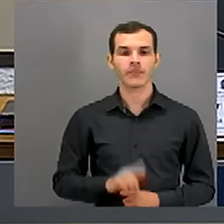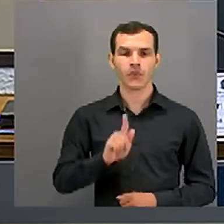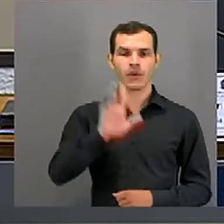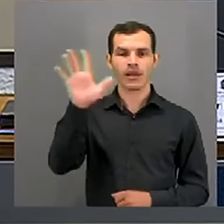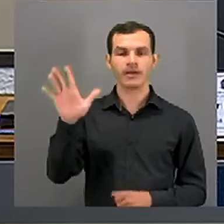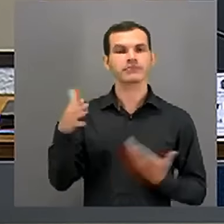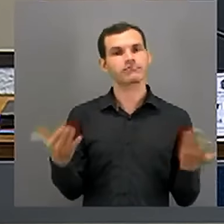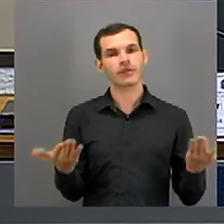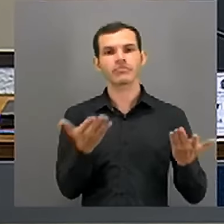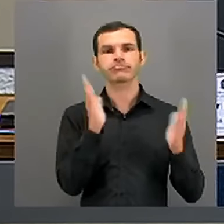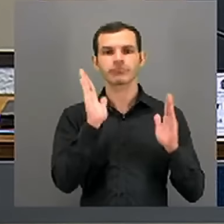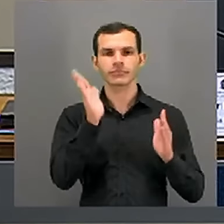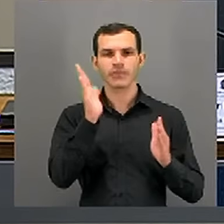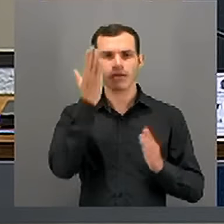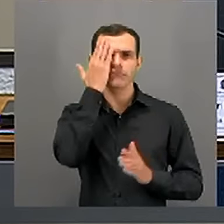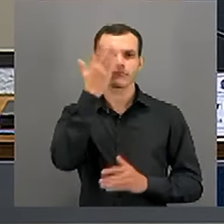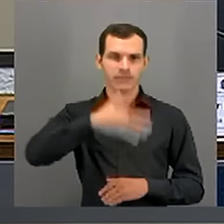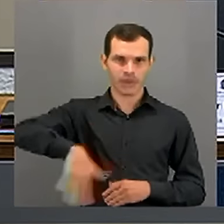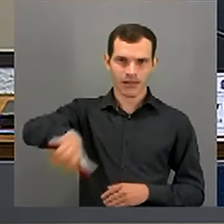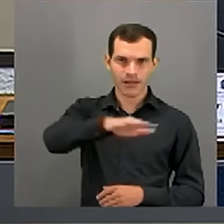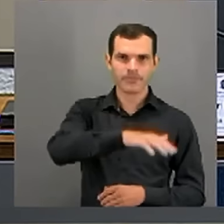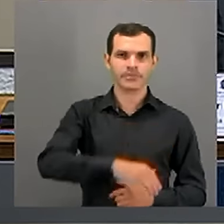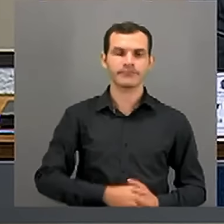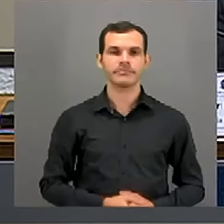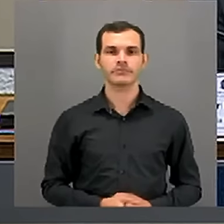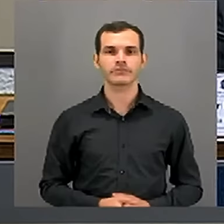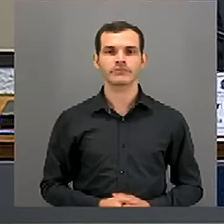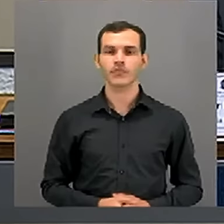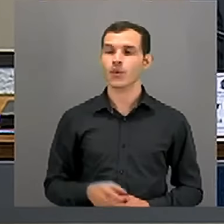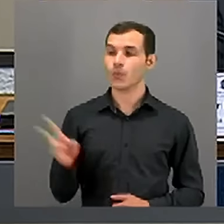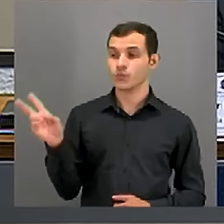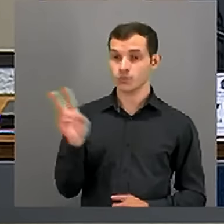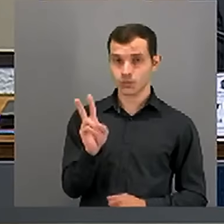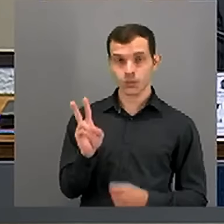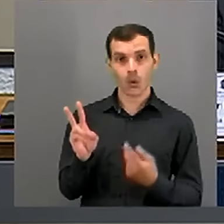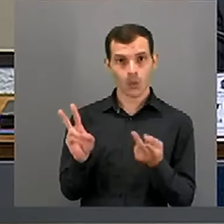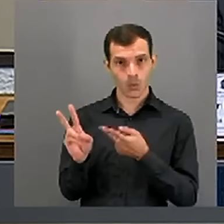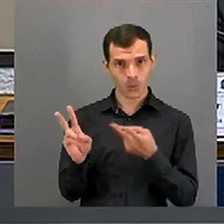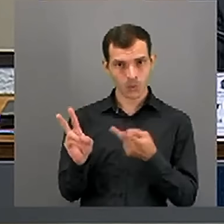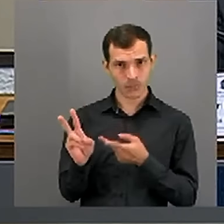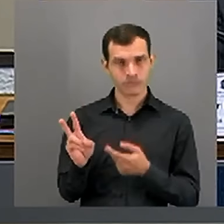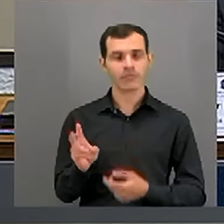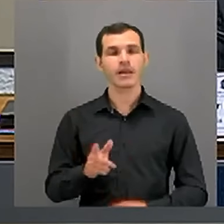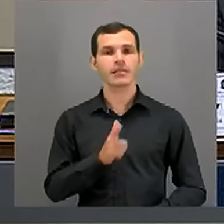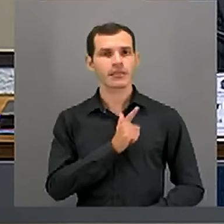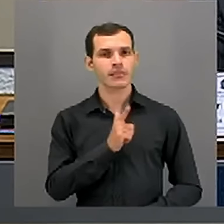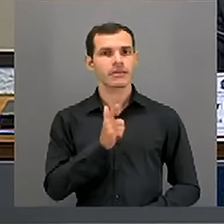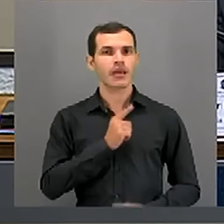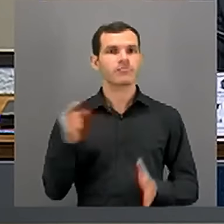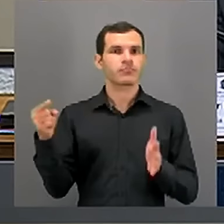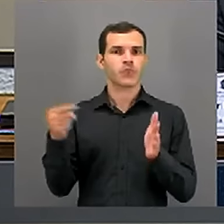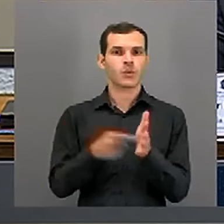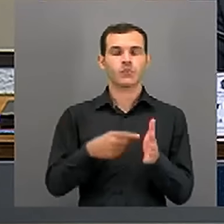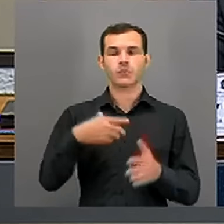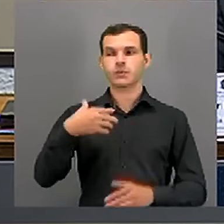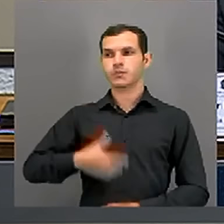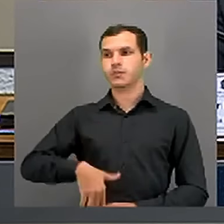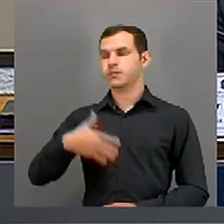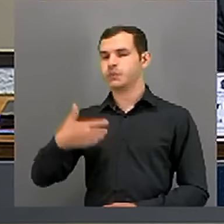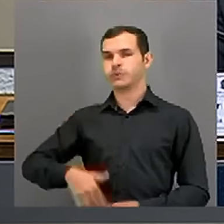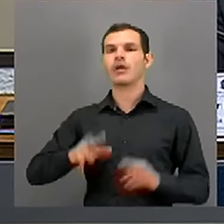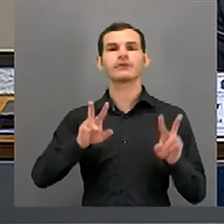é de domínio público, os dois trazem uma denúncia gravíssima